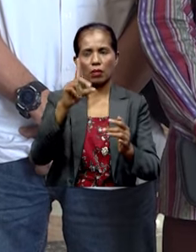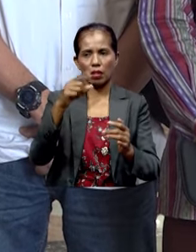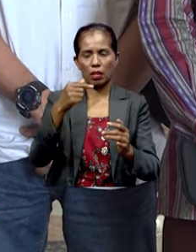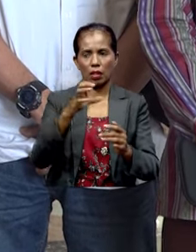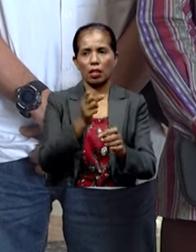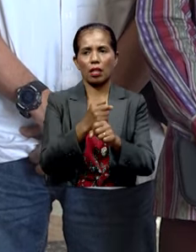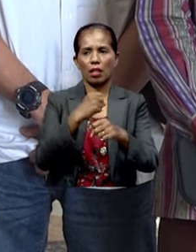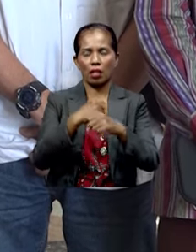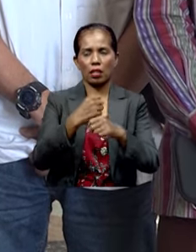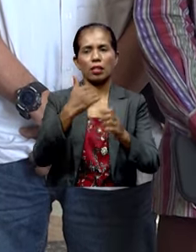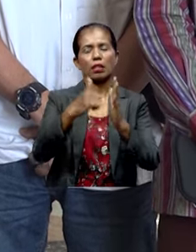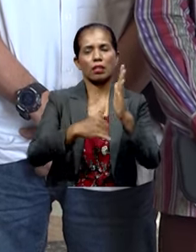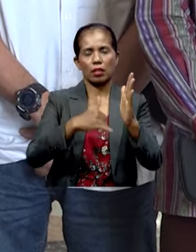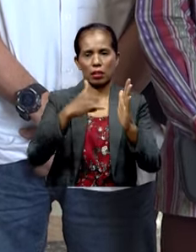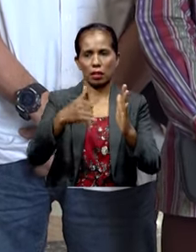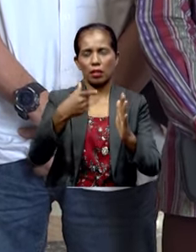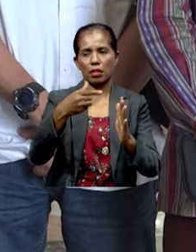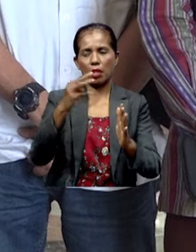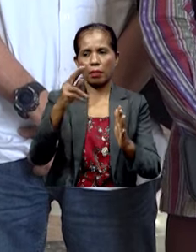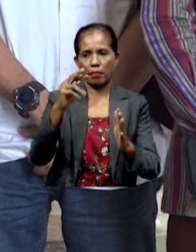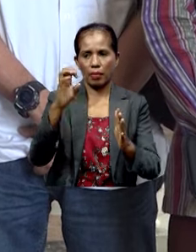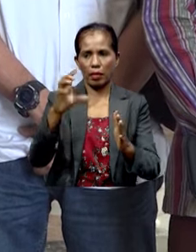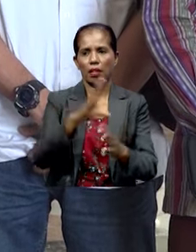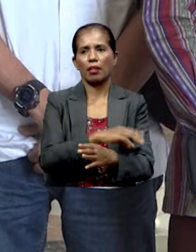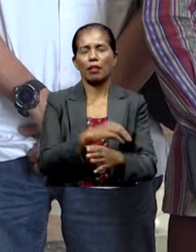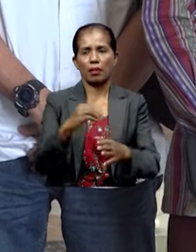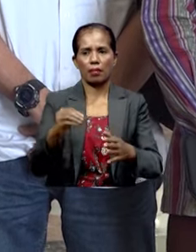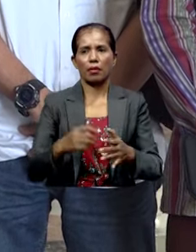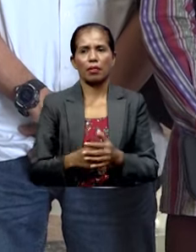halo Gmail, attachment, né?